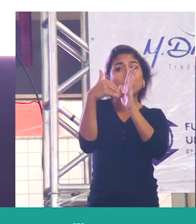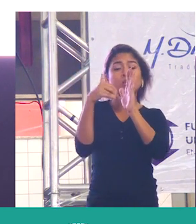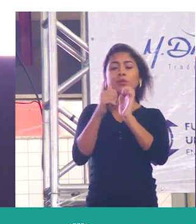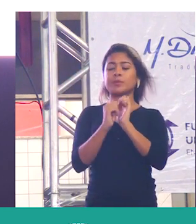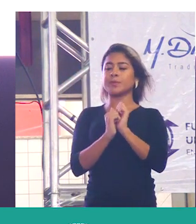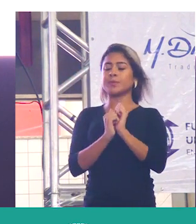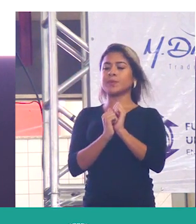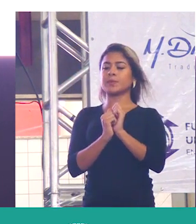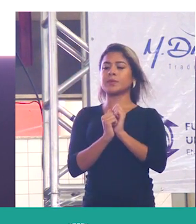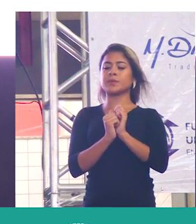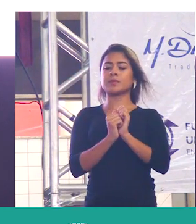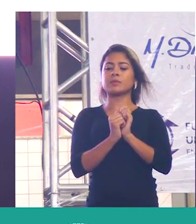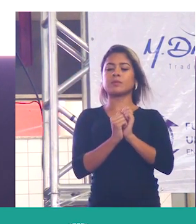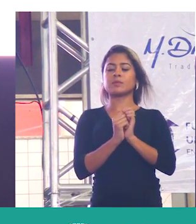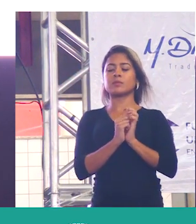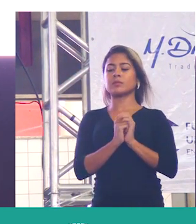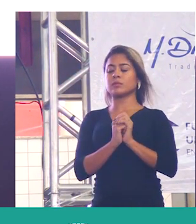vemos